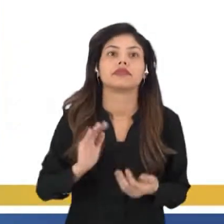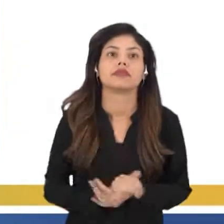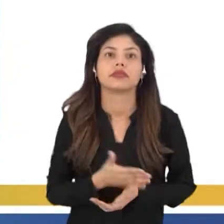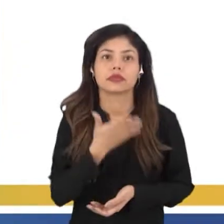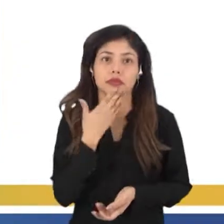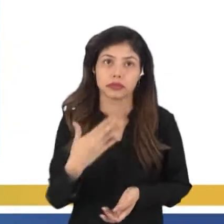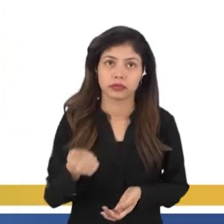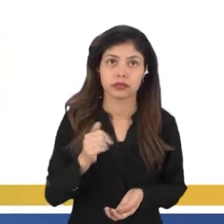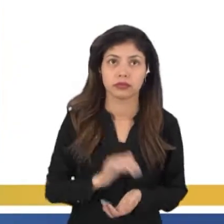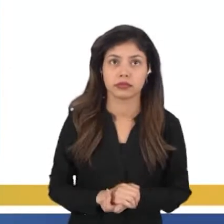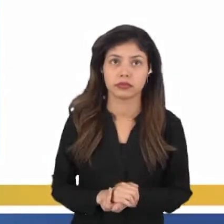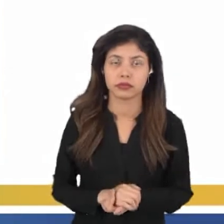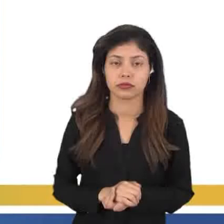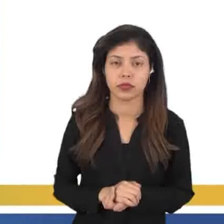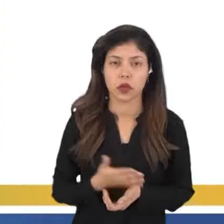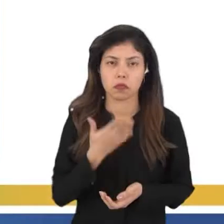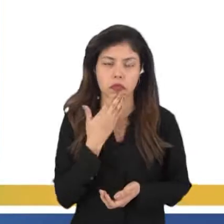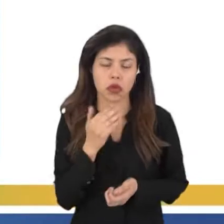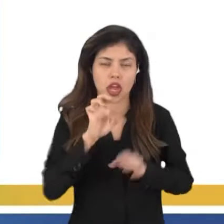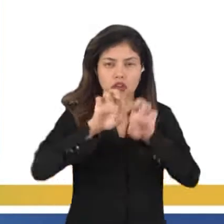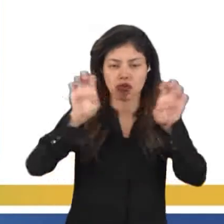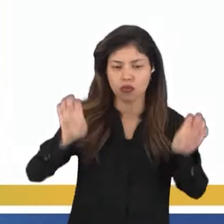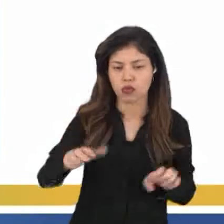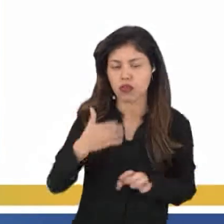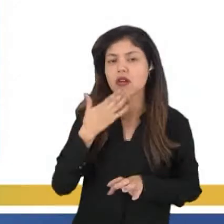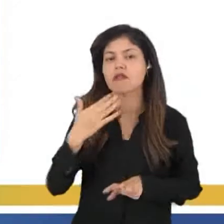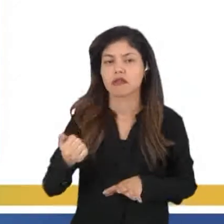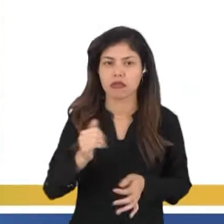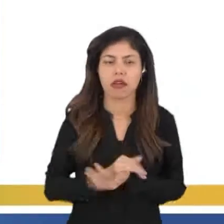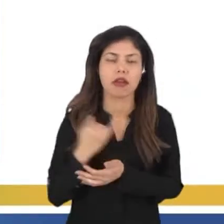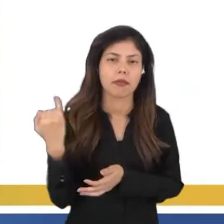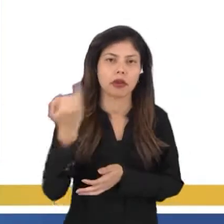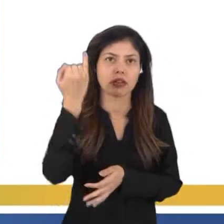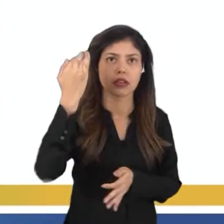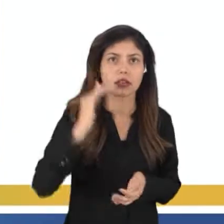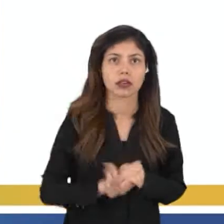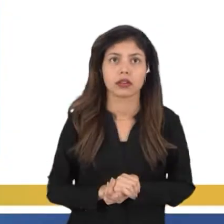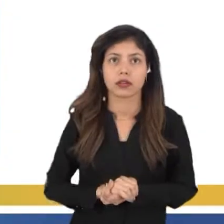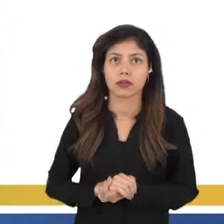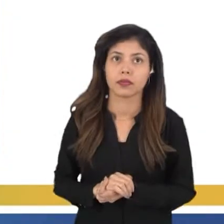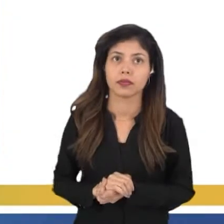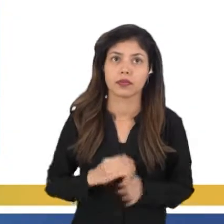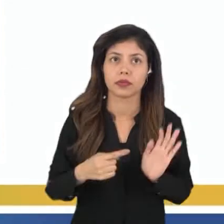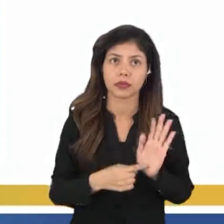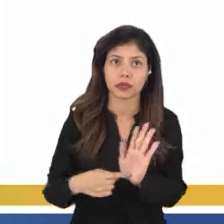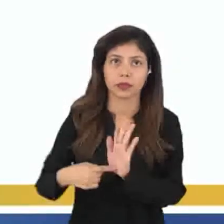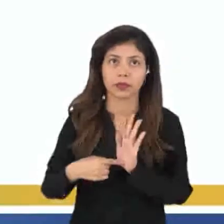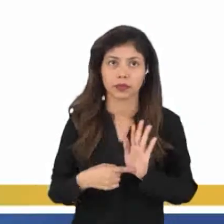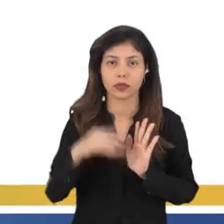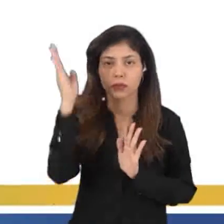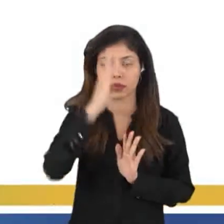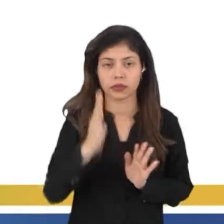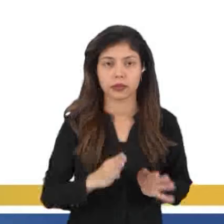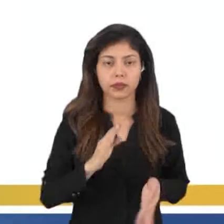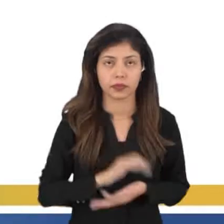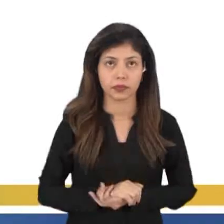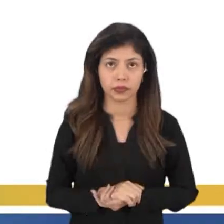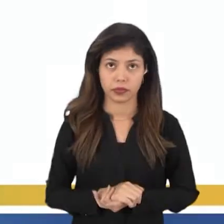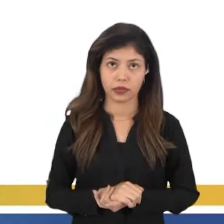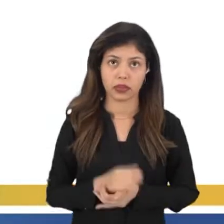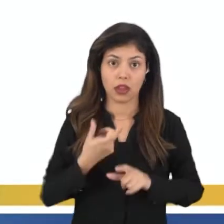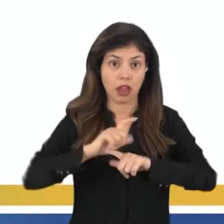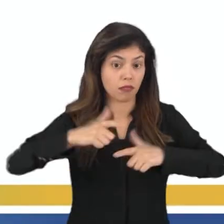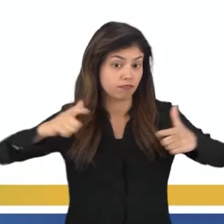têm melhor infraestrutura e que têm uma grande importância para a circulação de aeronaves no Brasil. A